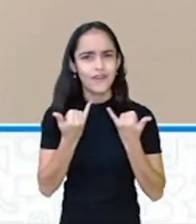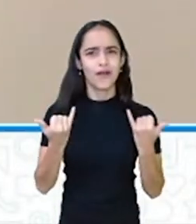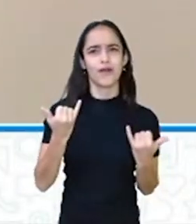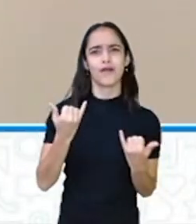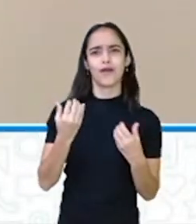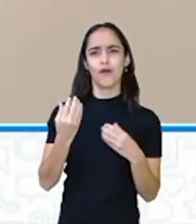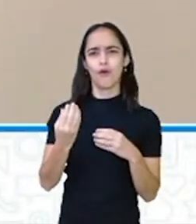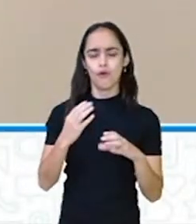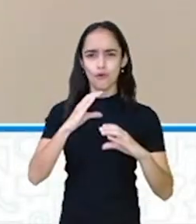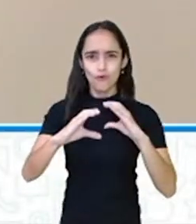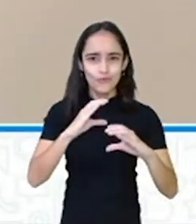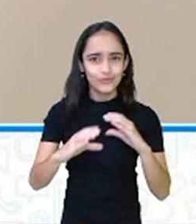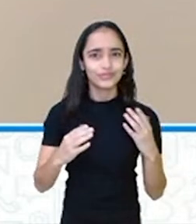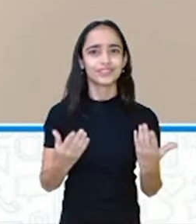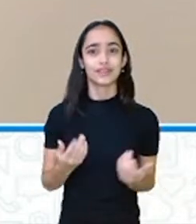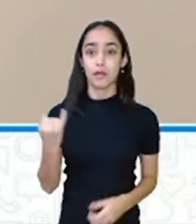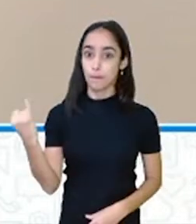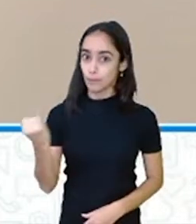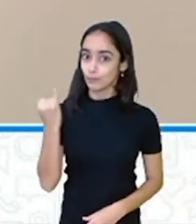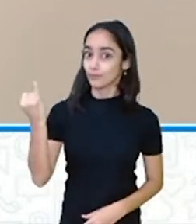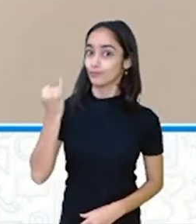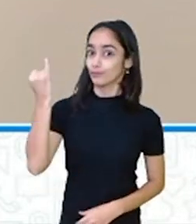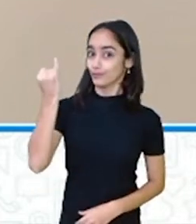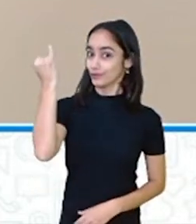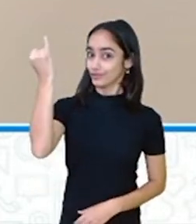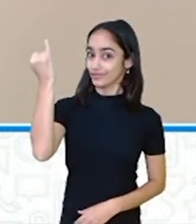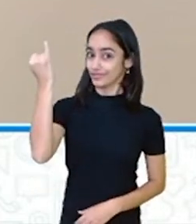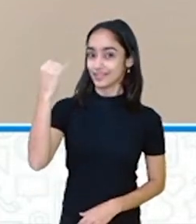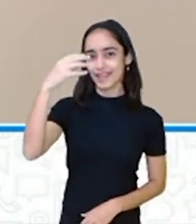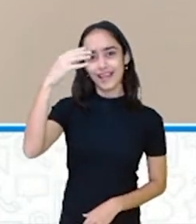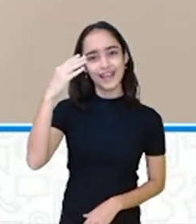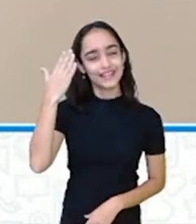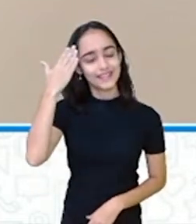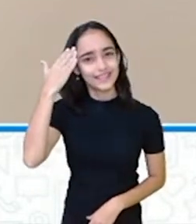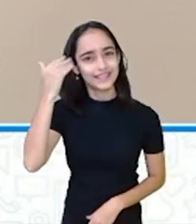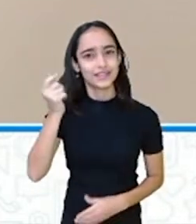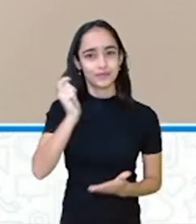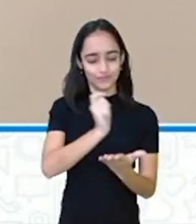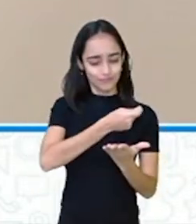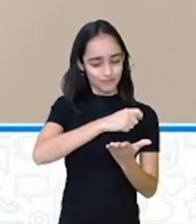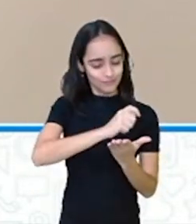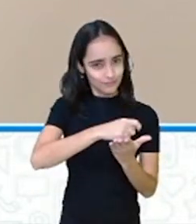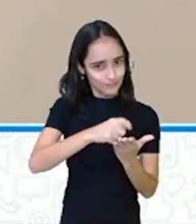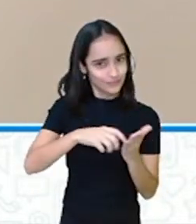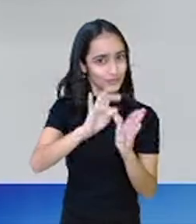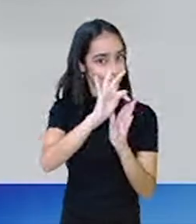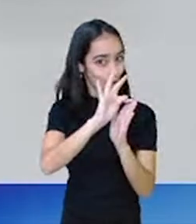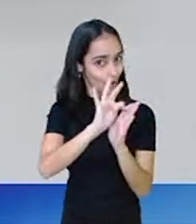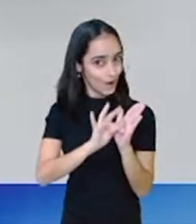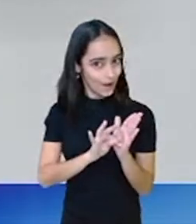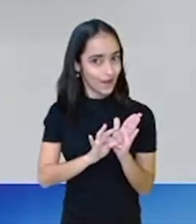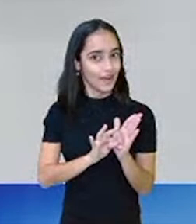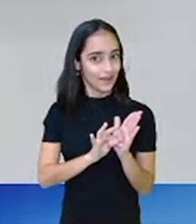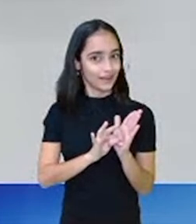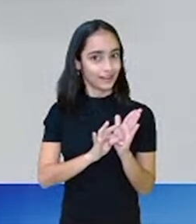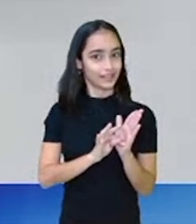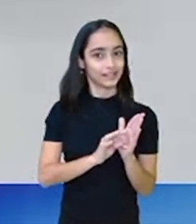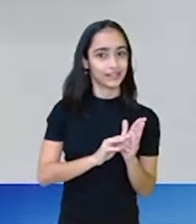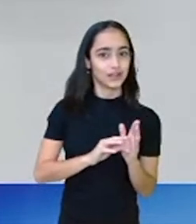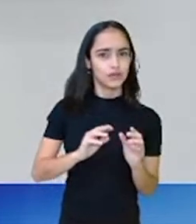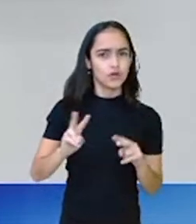comunicação. Então, é muito importante aí saber, na escrita dos textos, aí sobre